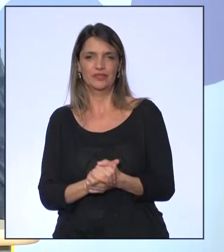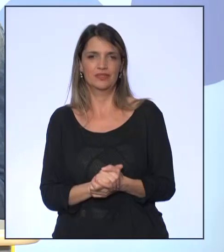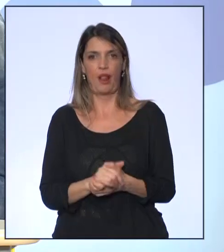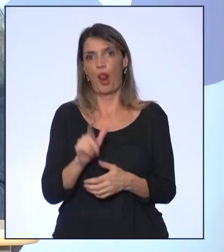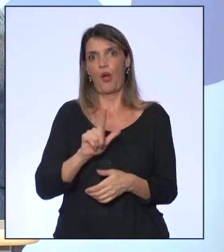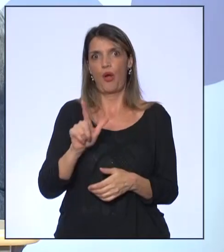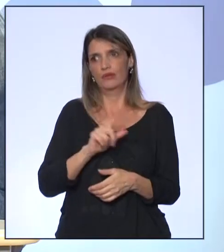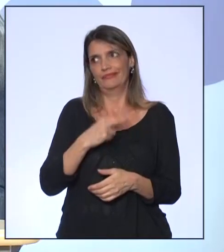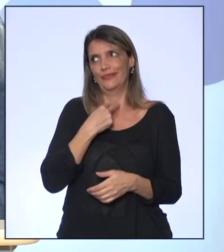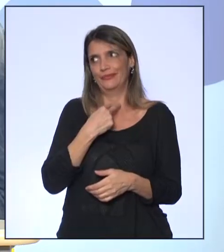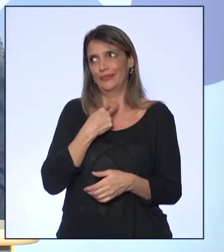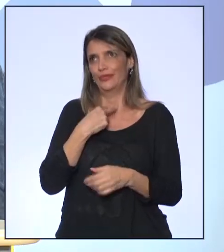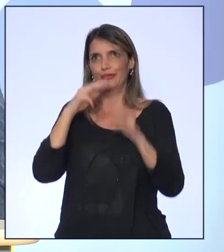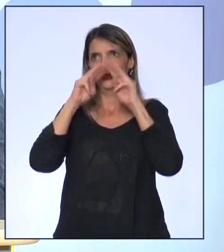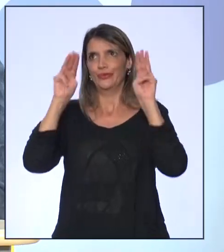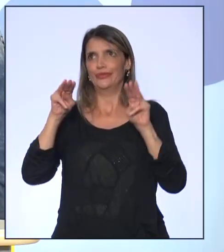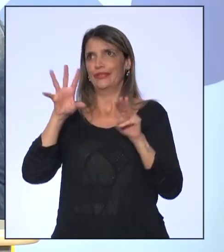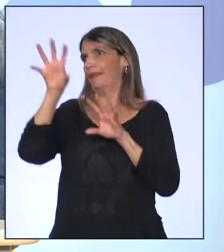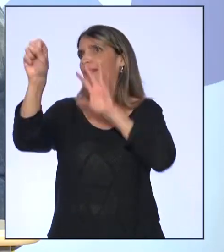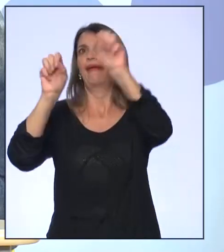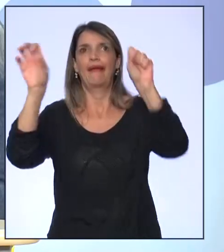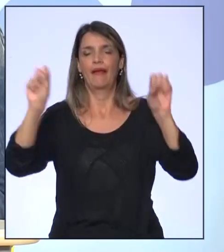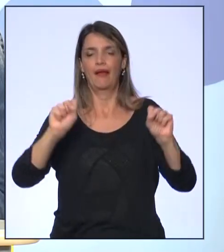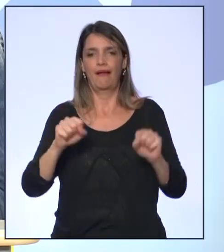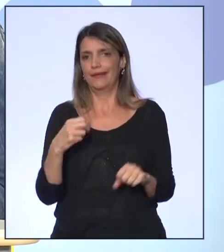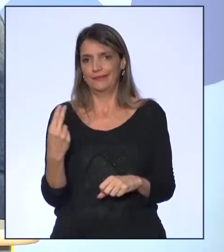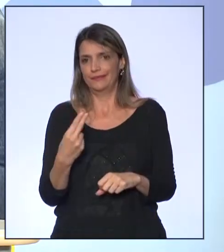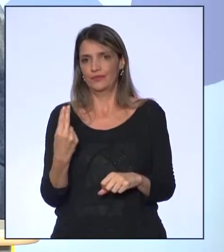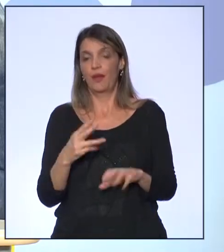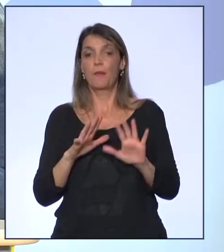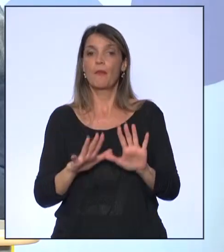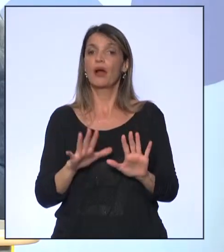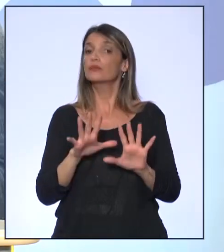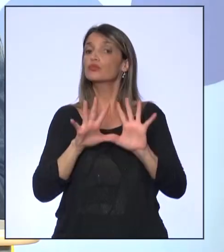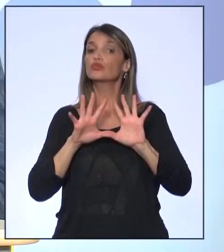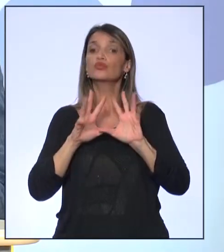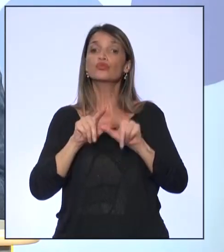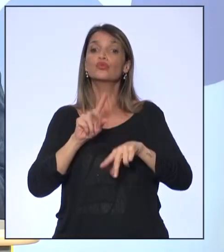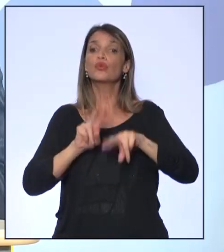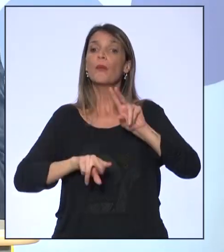museu tocando nas obras, não é isso. Mas é tudo que é palpável, é tudo